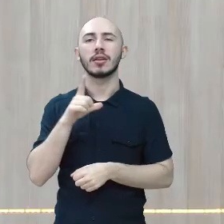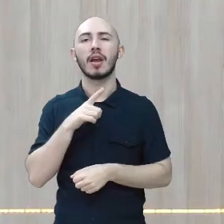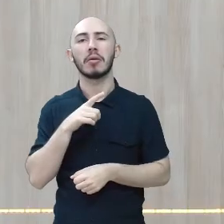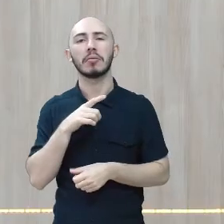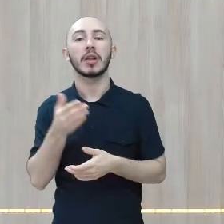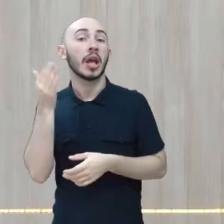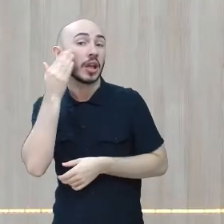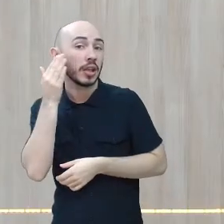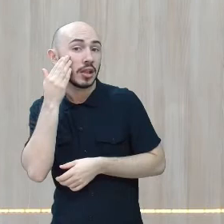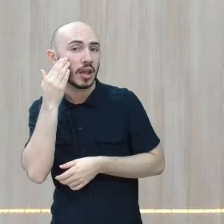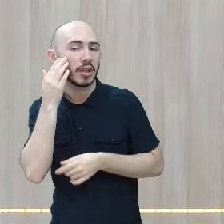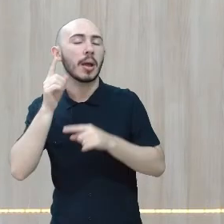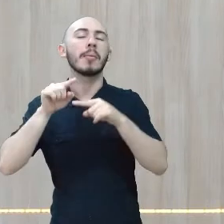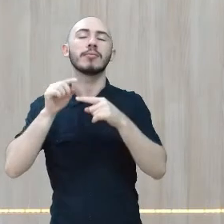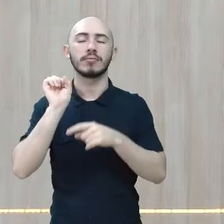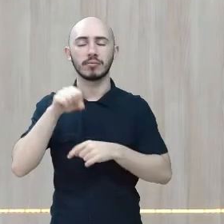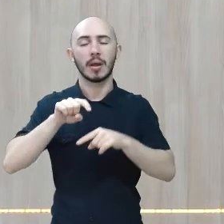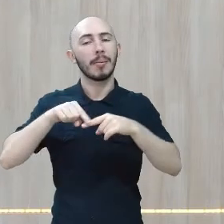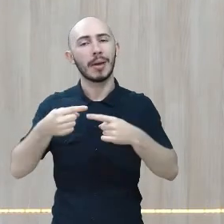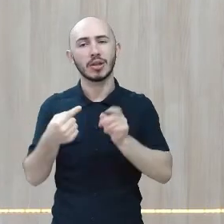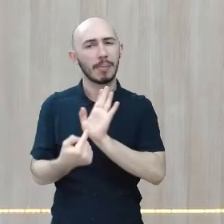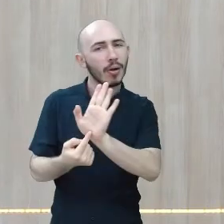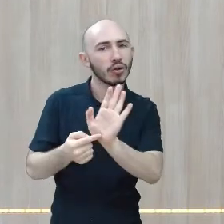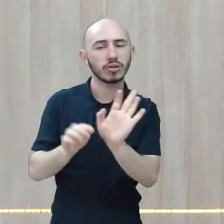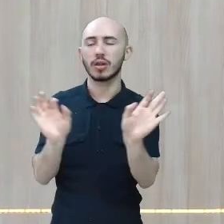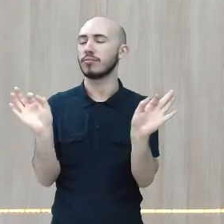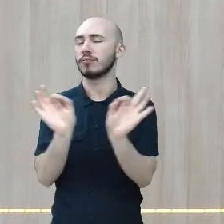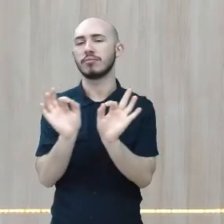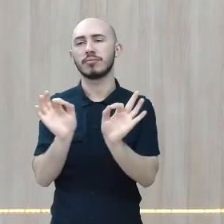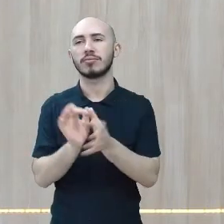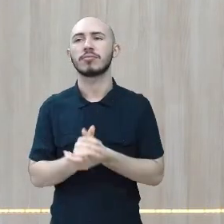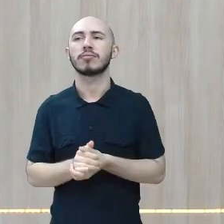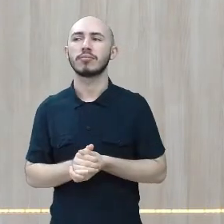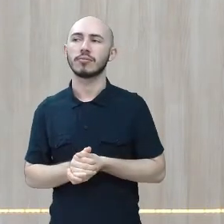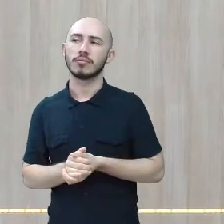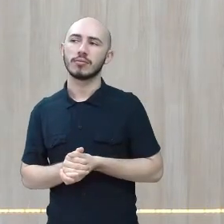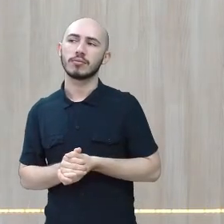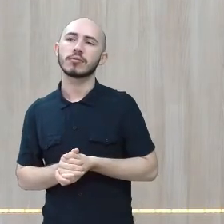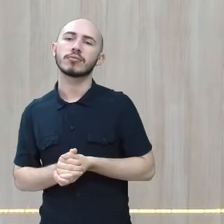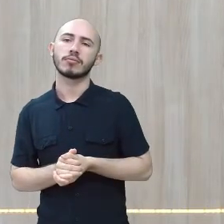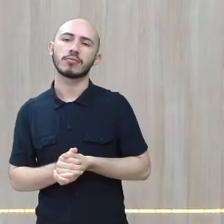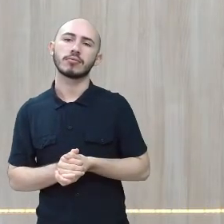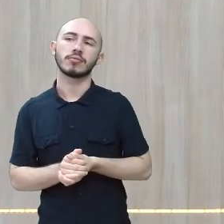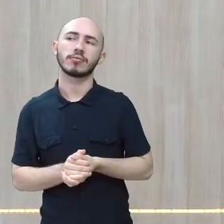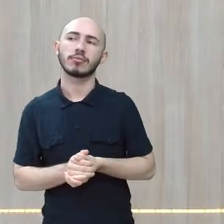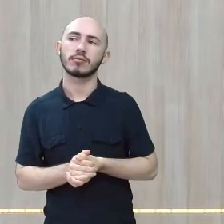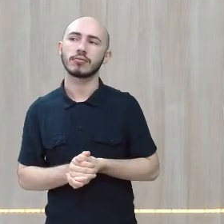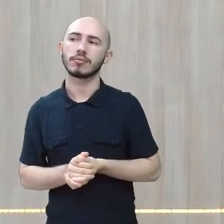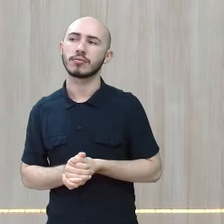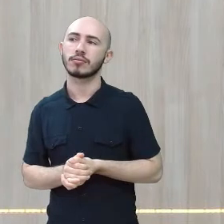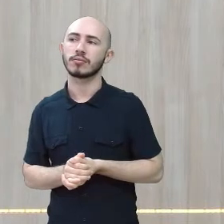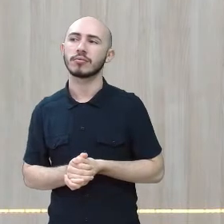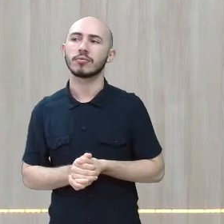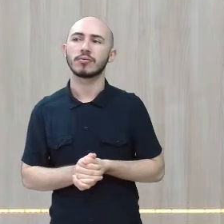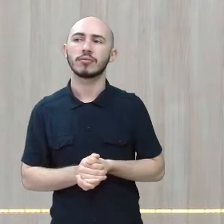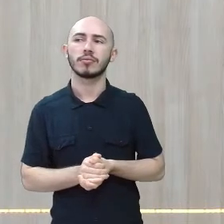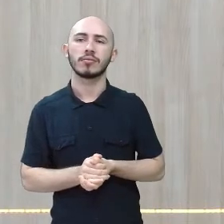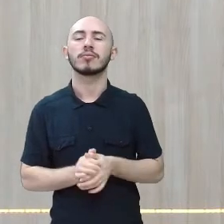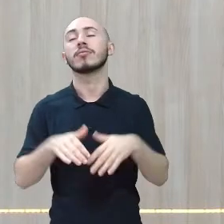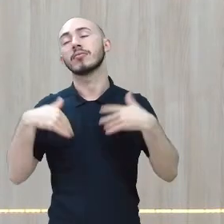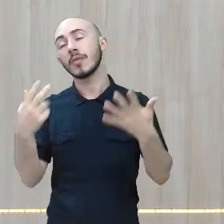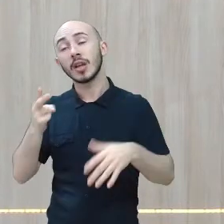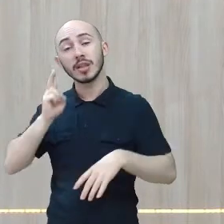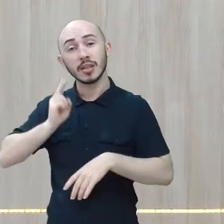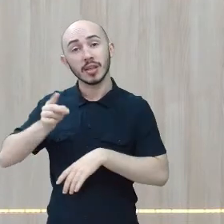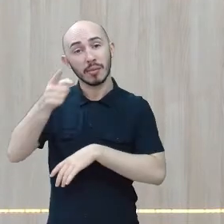Subentendido. Ele é subentendido, implícito, é a mesma coisa. Tá, minha gente? Então, toda